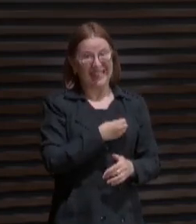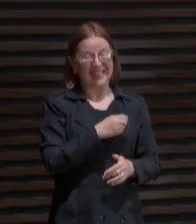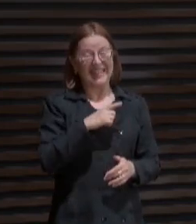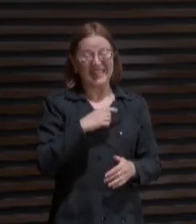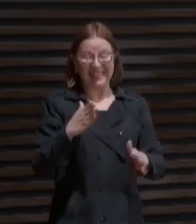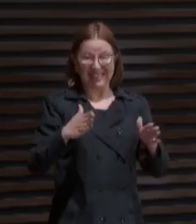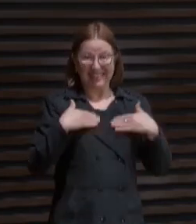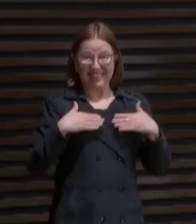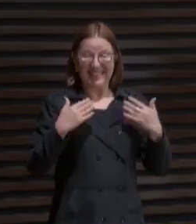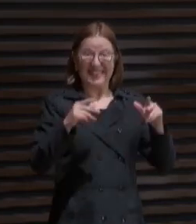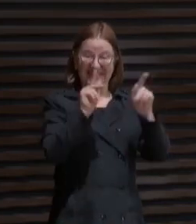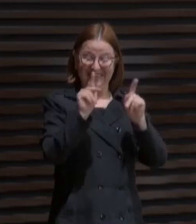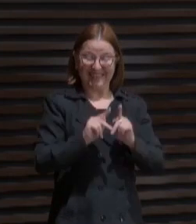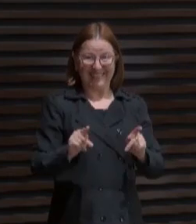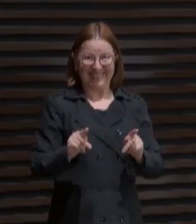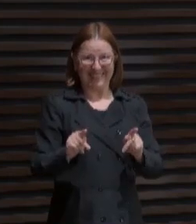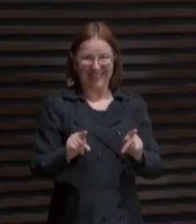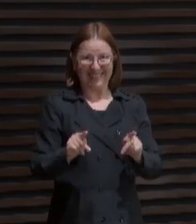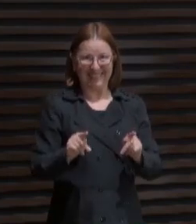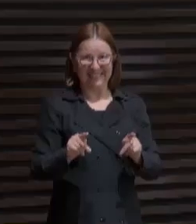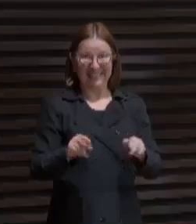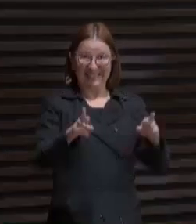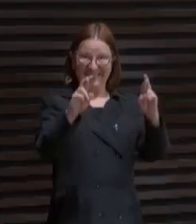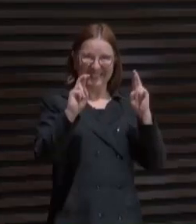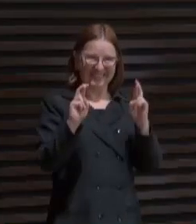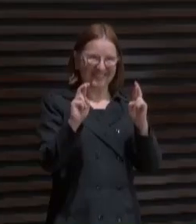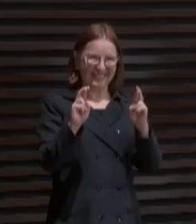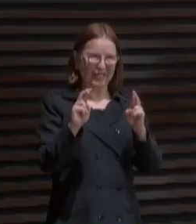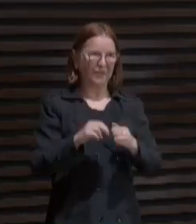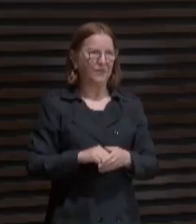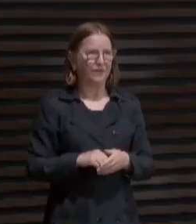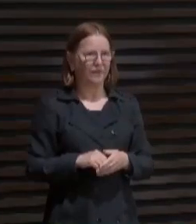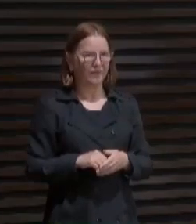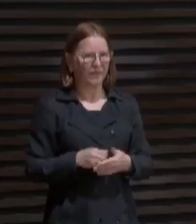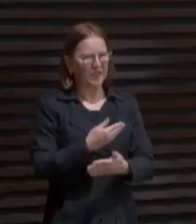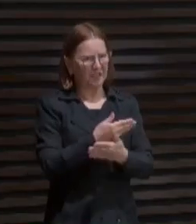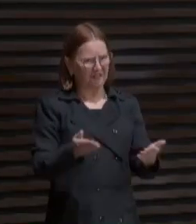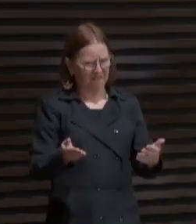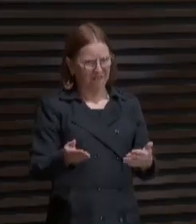alegria, paz e esperança. Conseguem enxergar